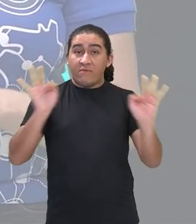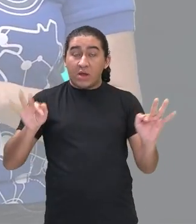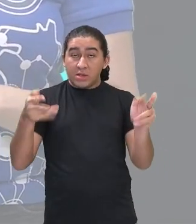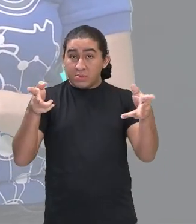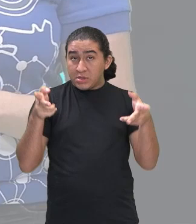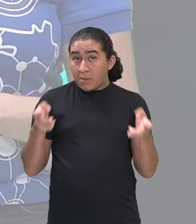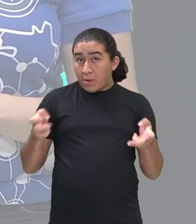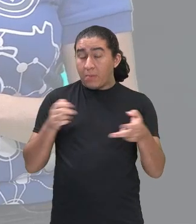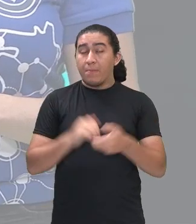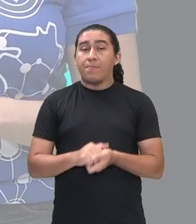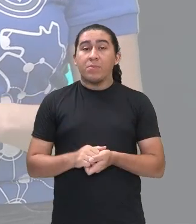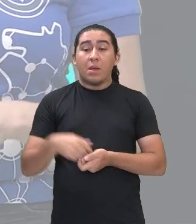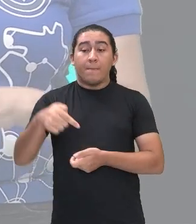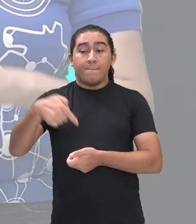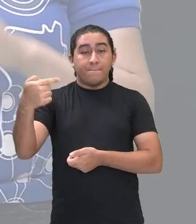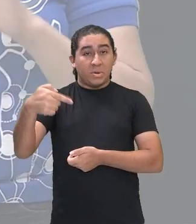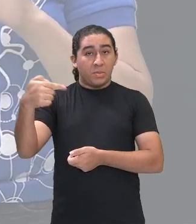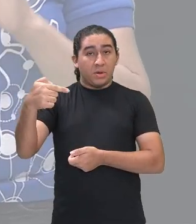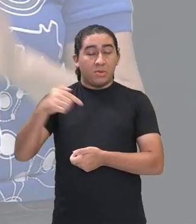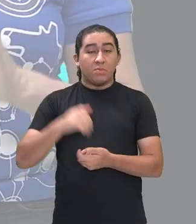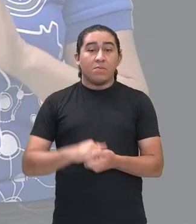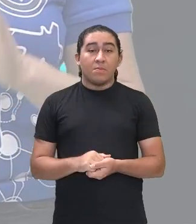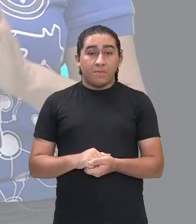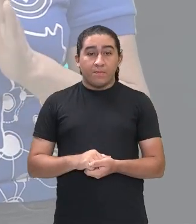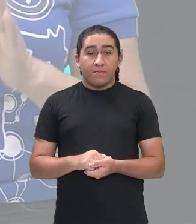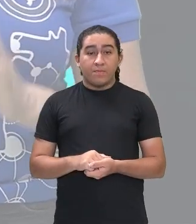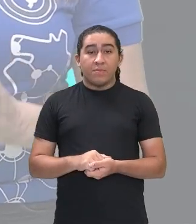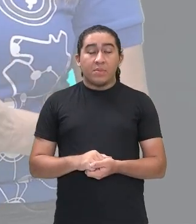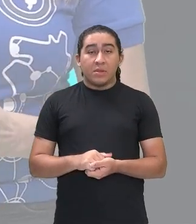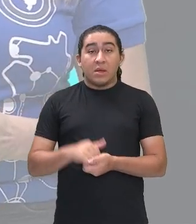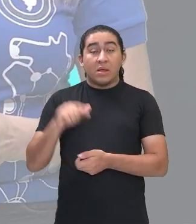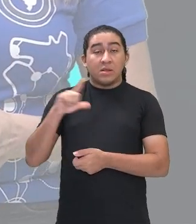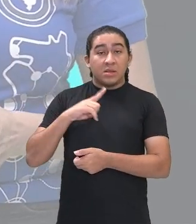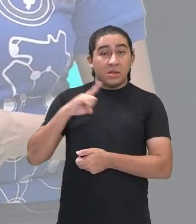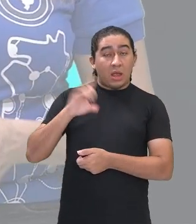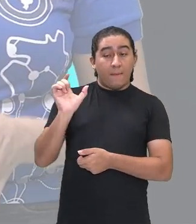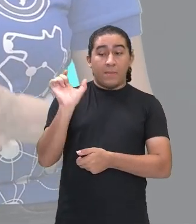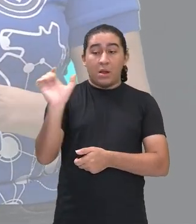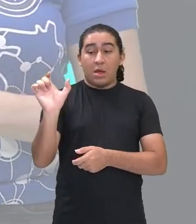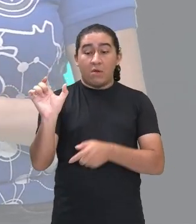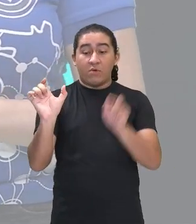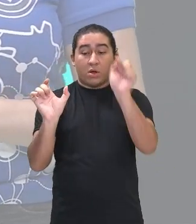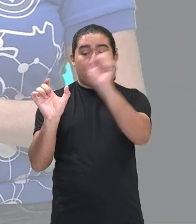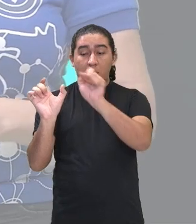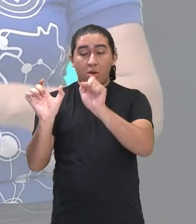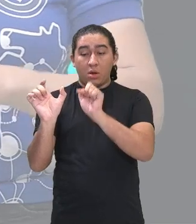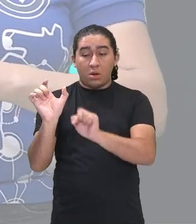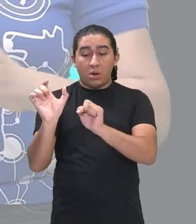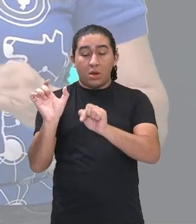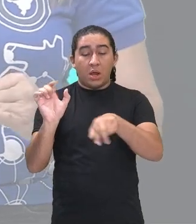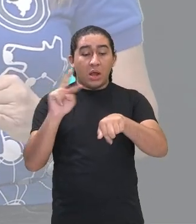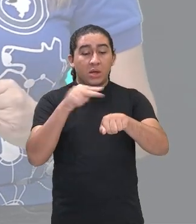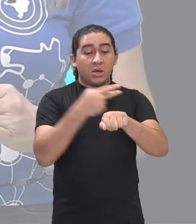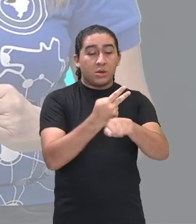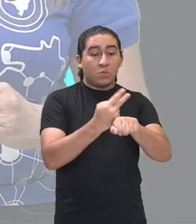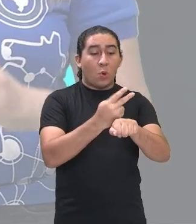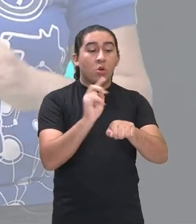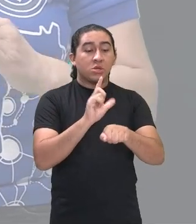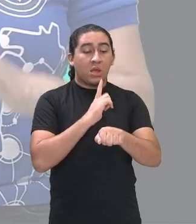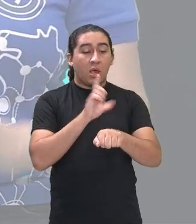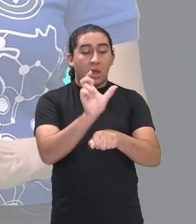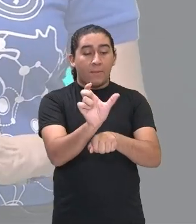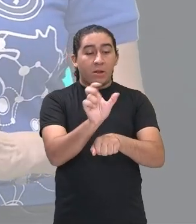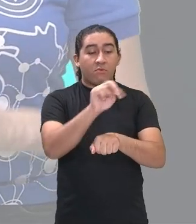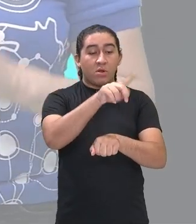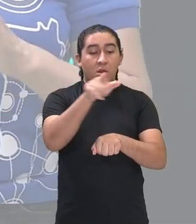né? Primeiro, ele disse, vencerás, não morrerás. Então, não vai acontecer